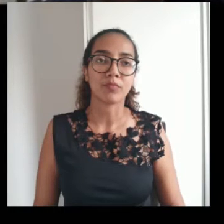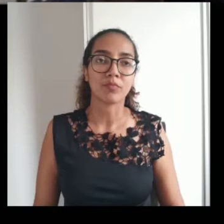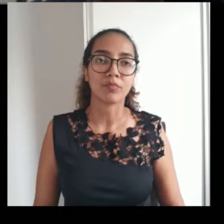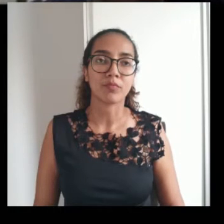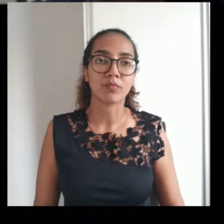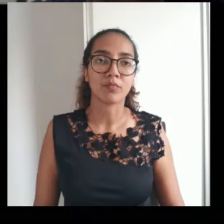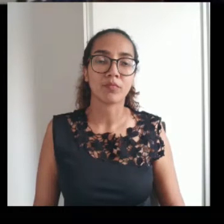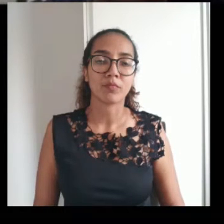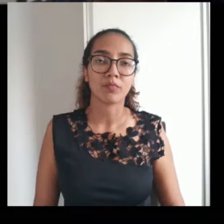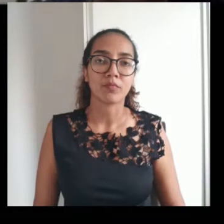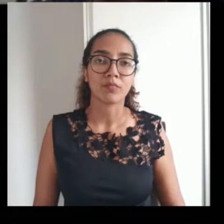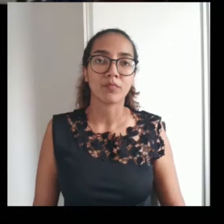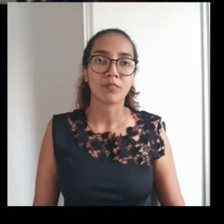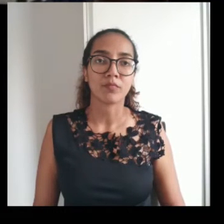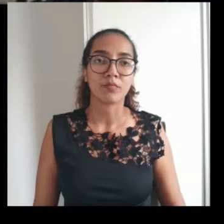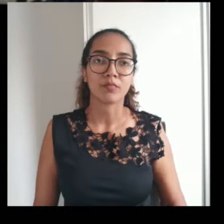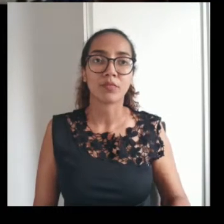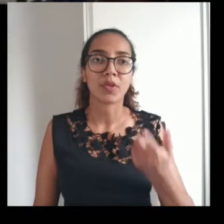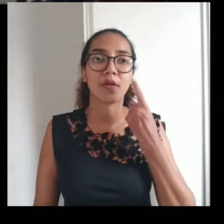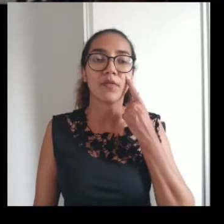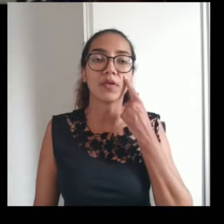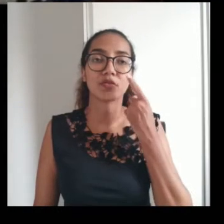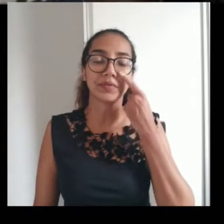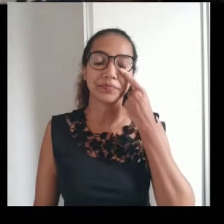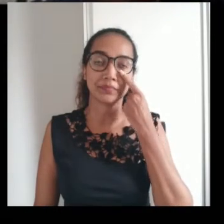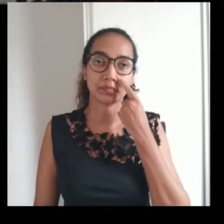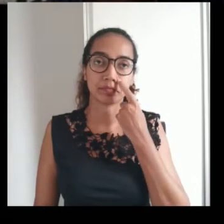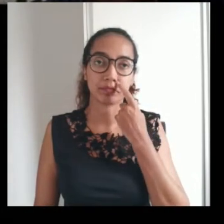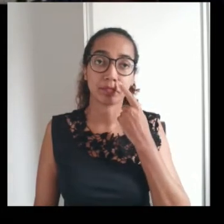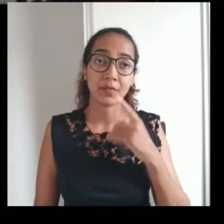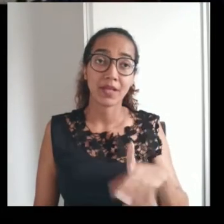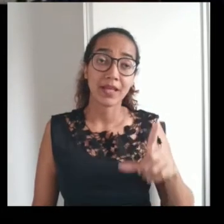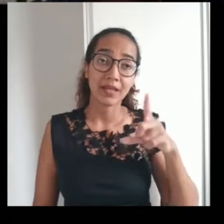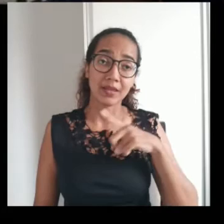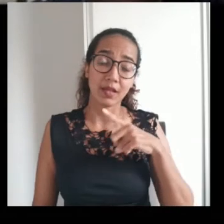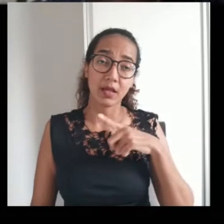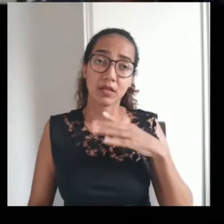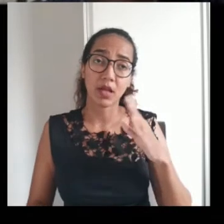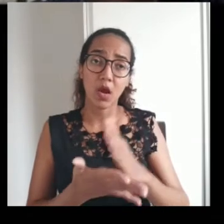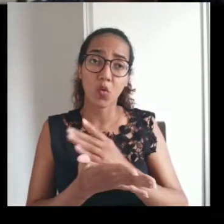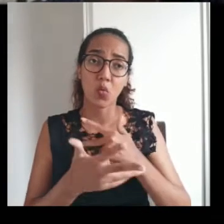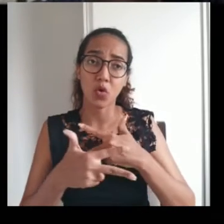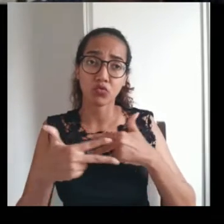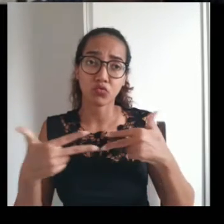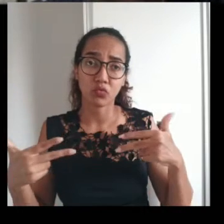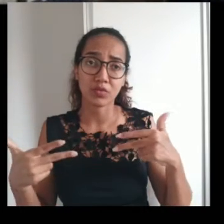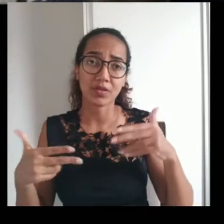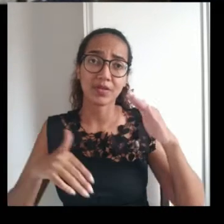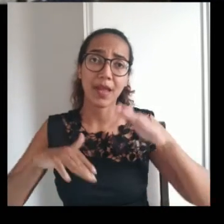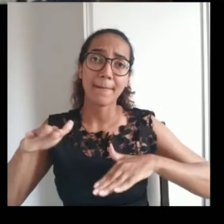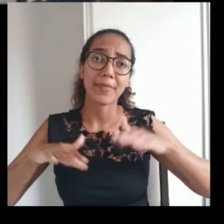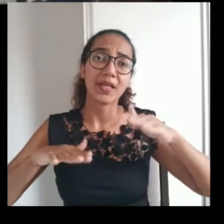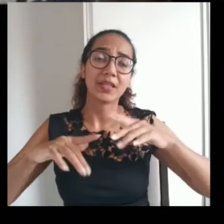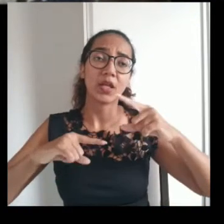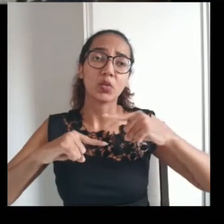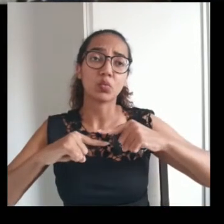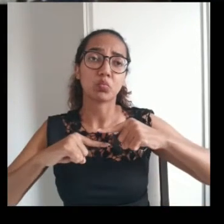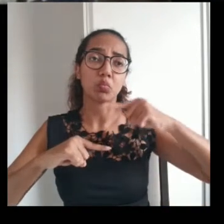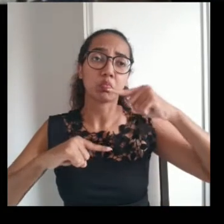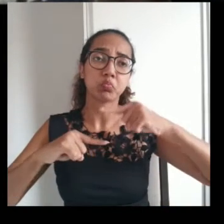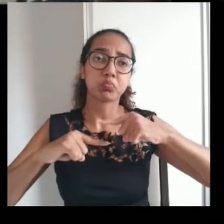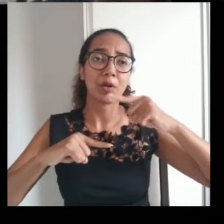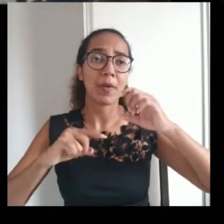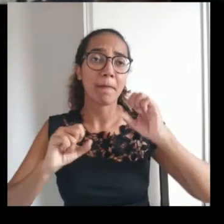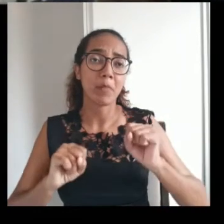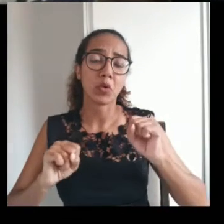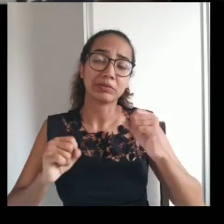Veja bem, se a gente fizer isso aqui, ó, veja, óbvio, tem algumas validações aí, dependendo do tamanho aqui, pode ser que não funcione. Mas veja essa lógica